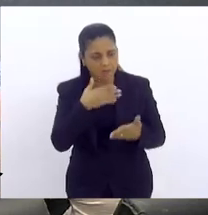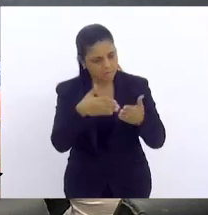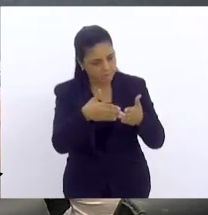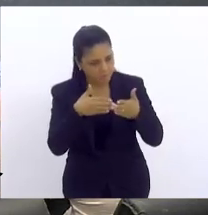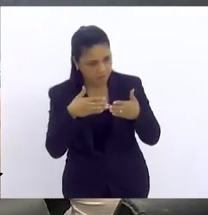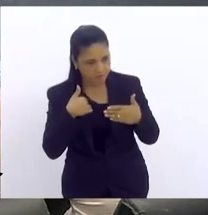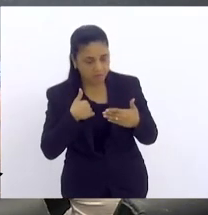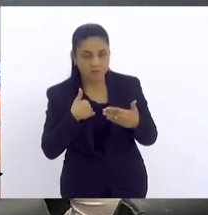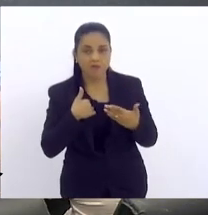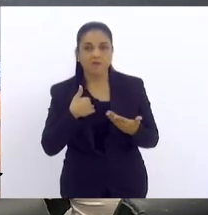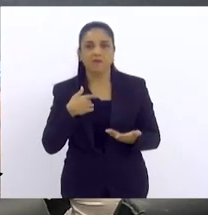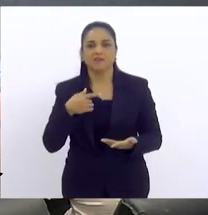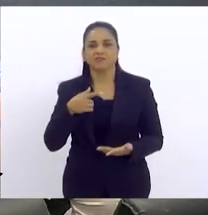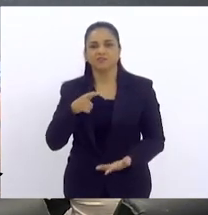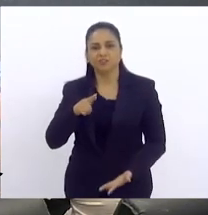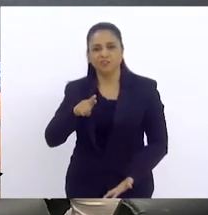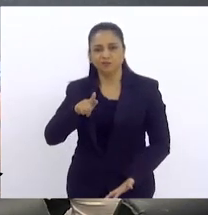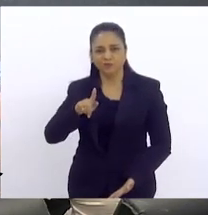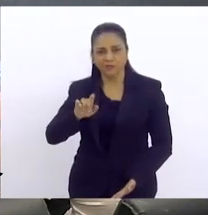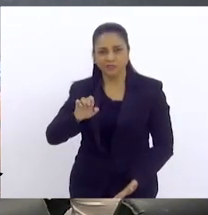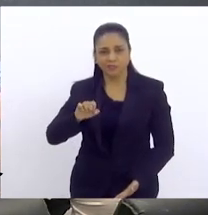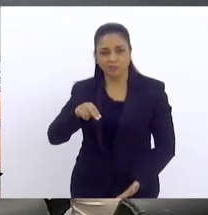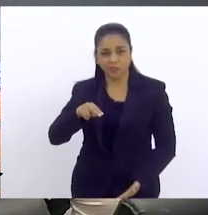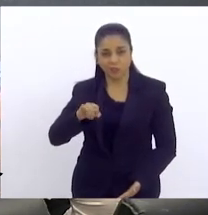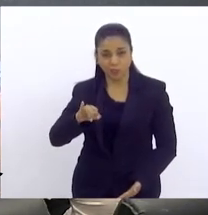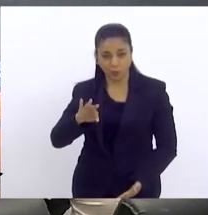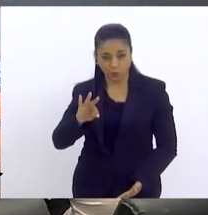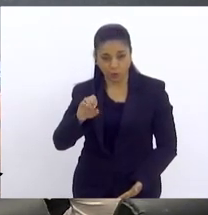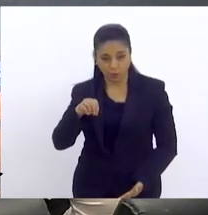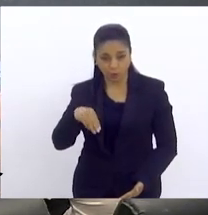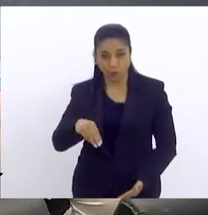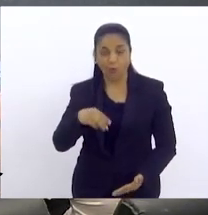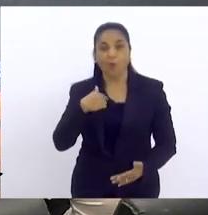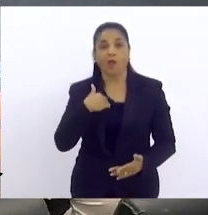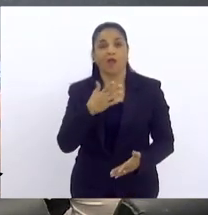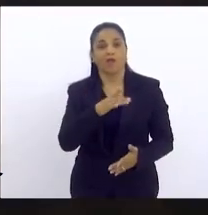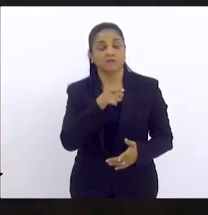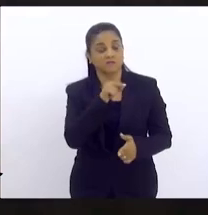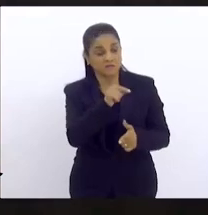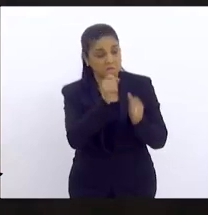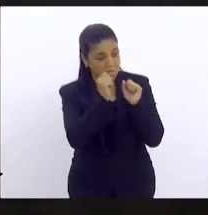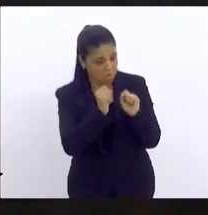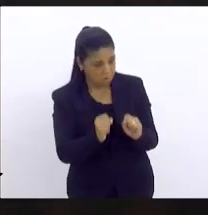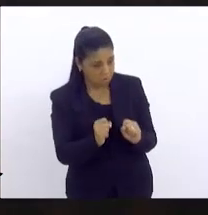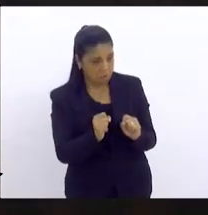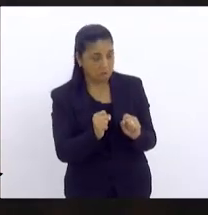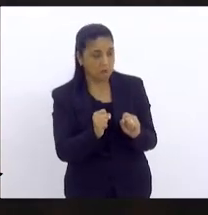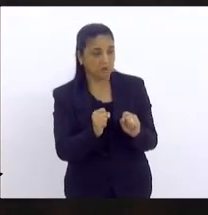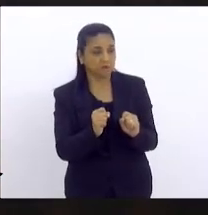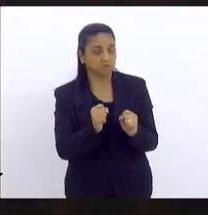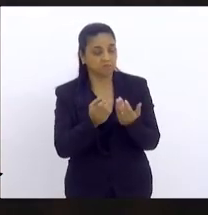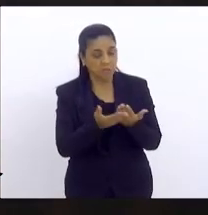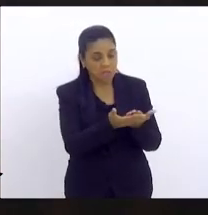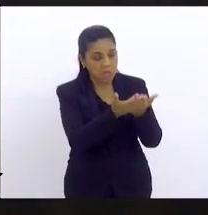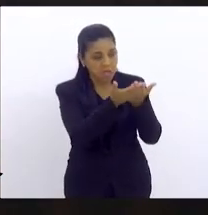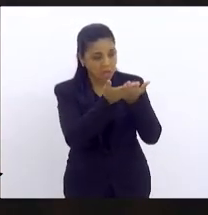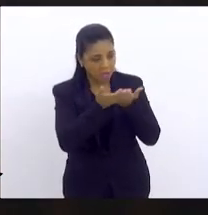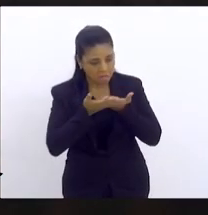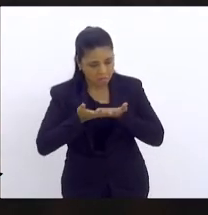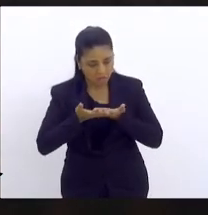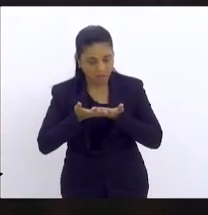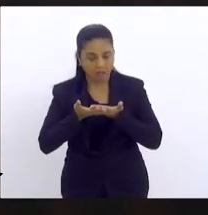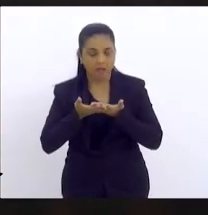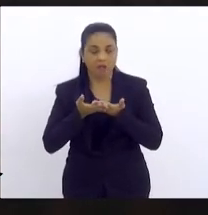e iria pedir encarecidamente caso vossa excelência possa de nos encaminhar essa